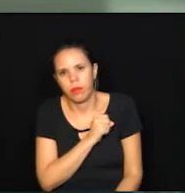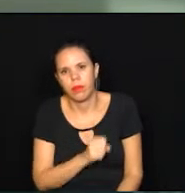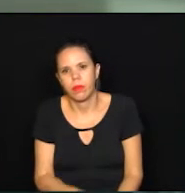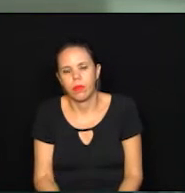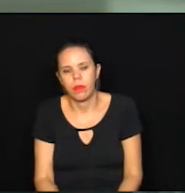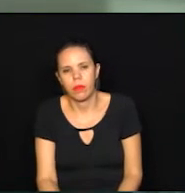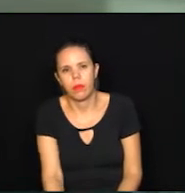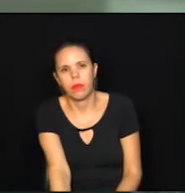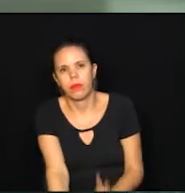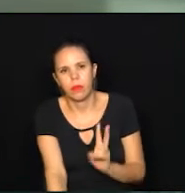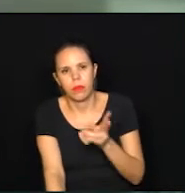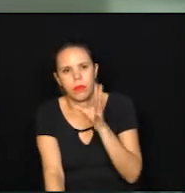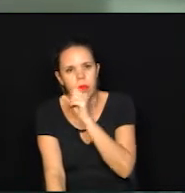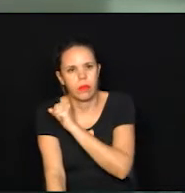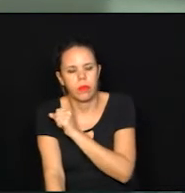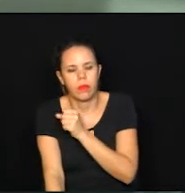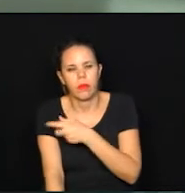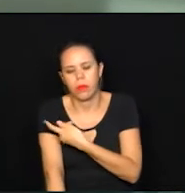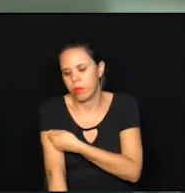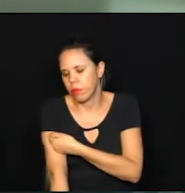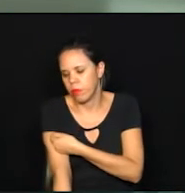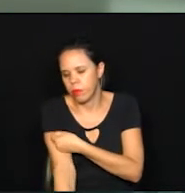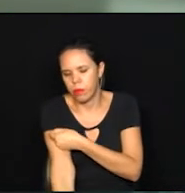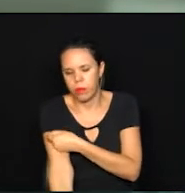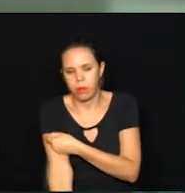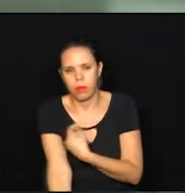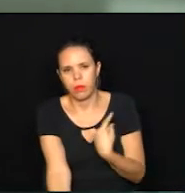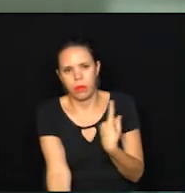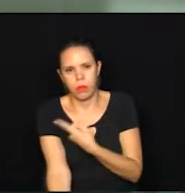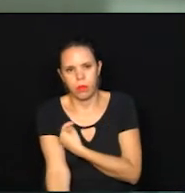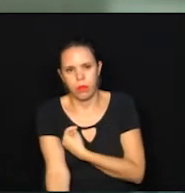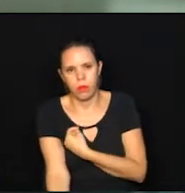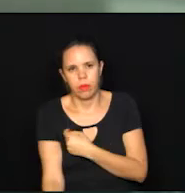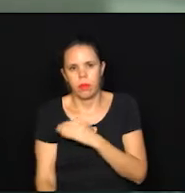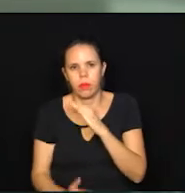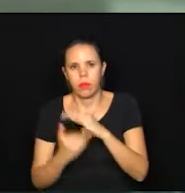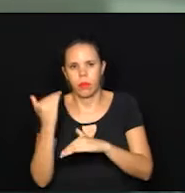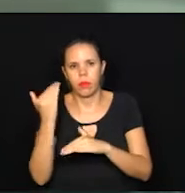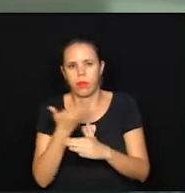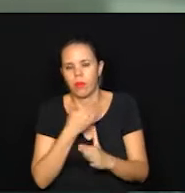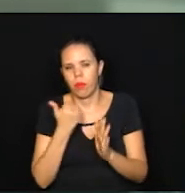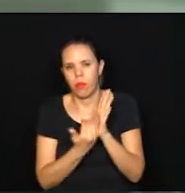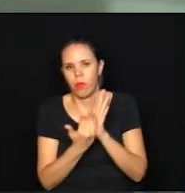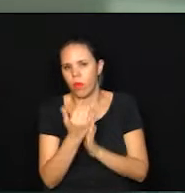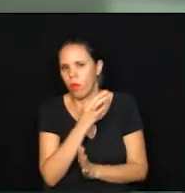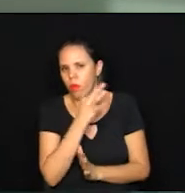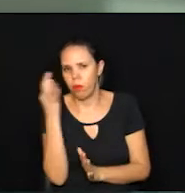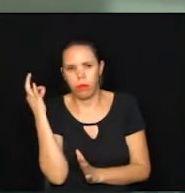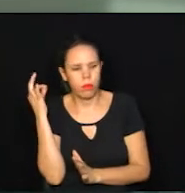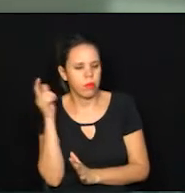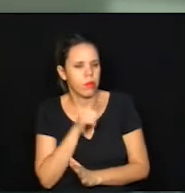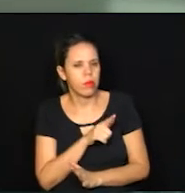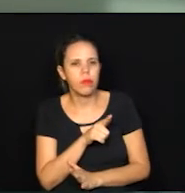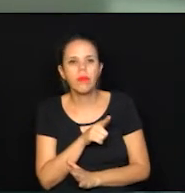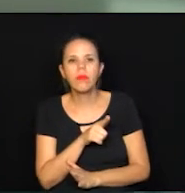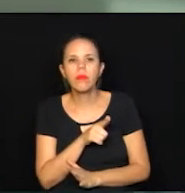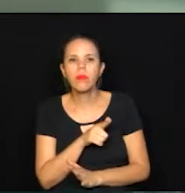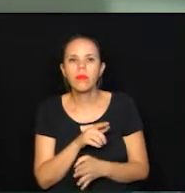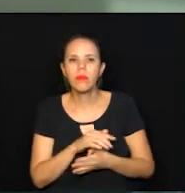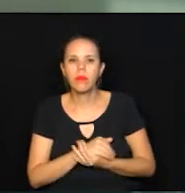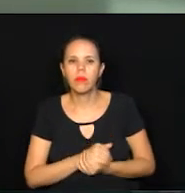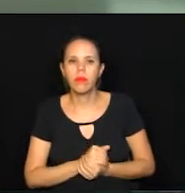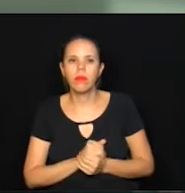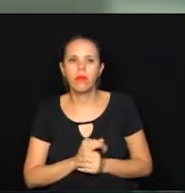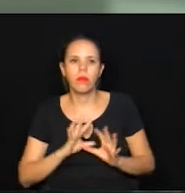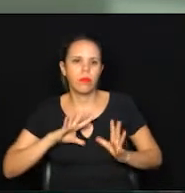E sendo rápida, nós vamos dar um salto espetacular e aí